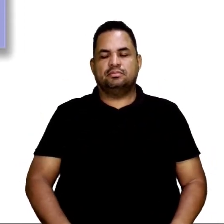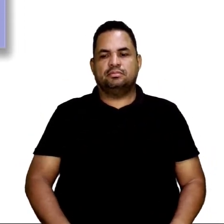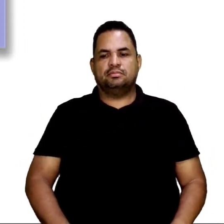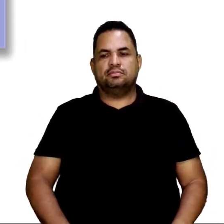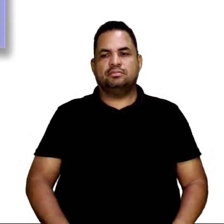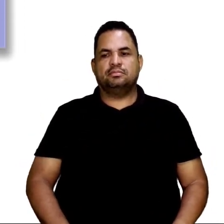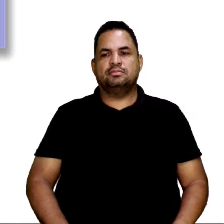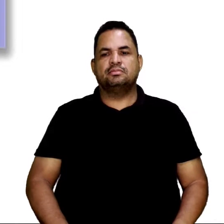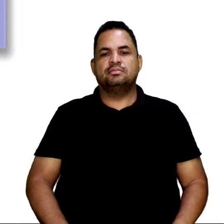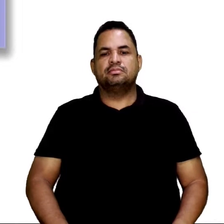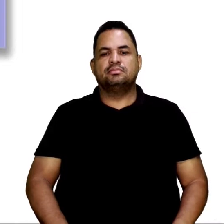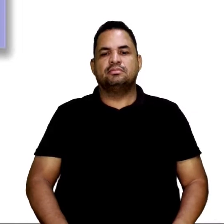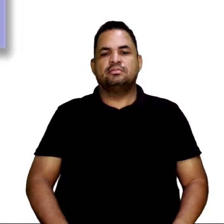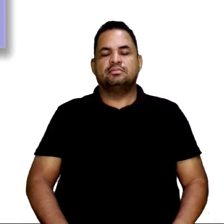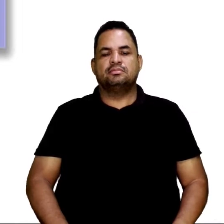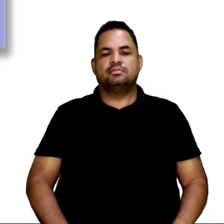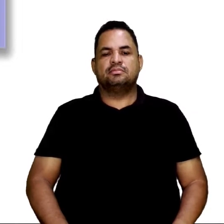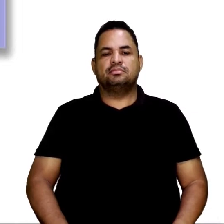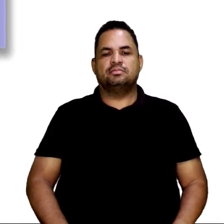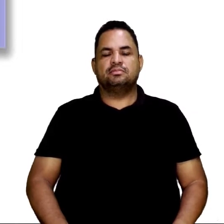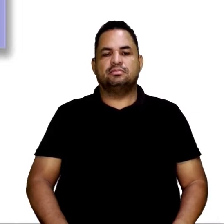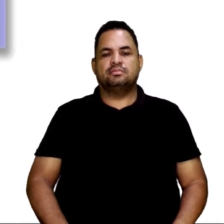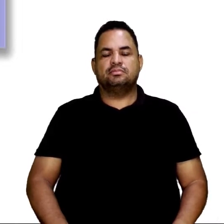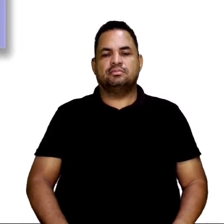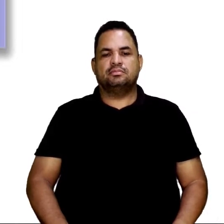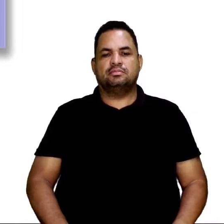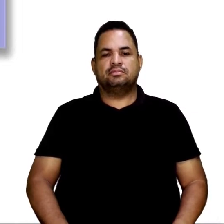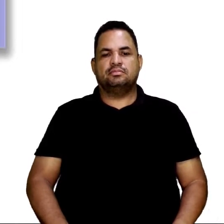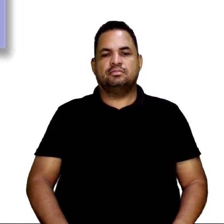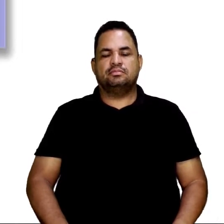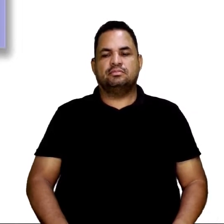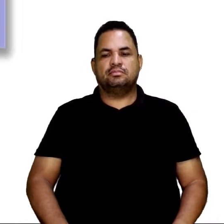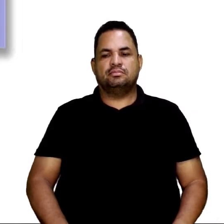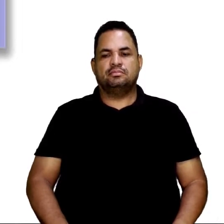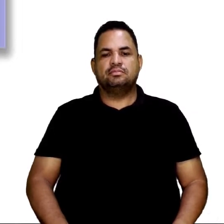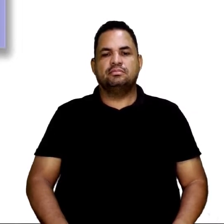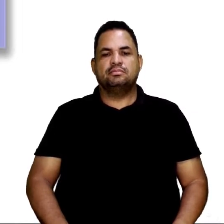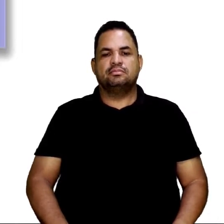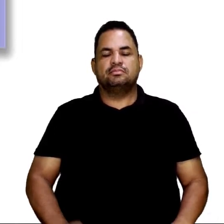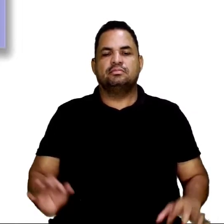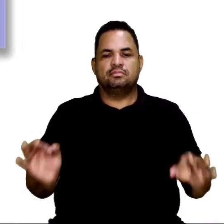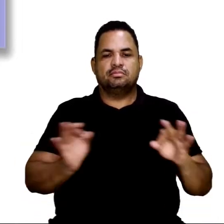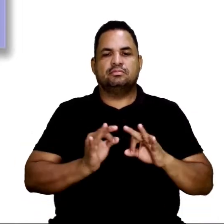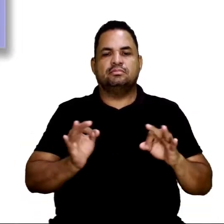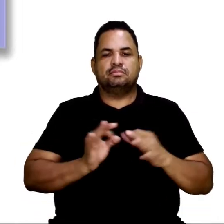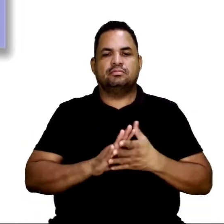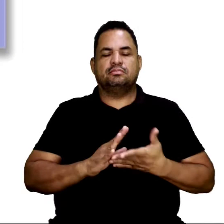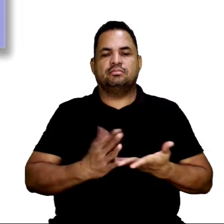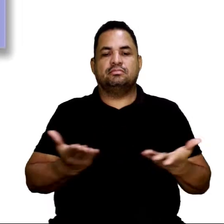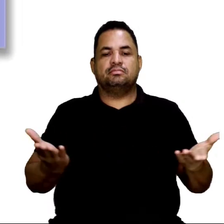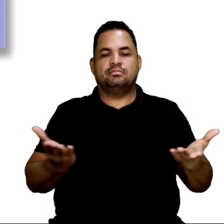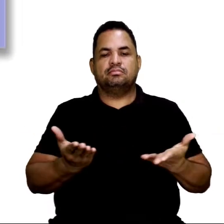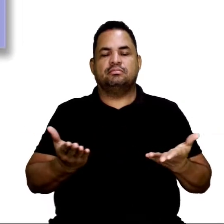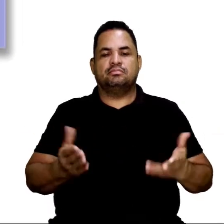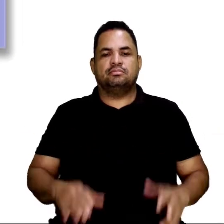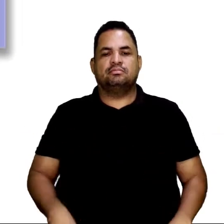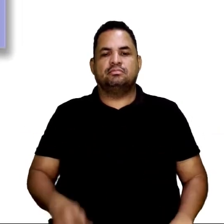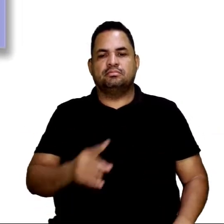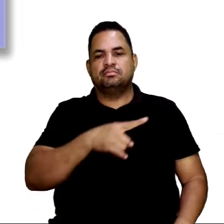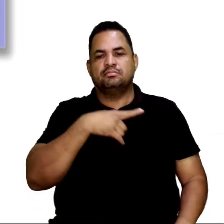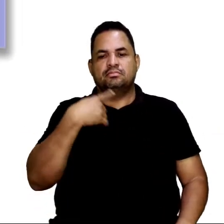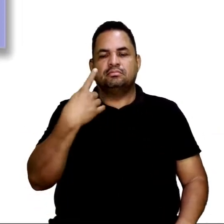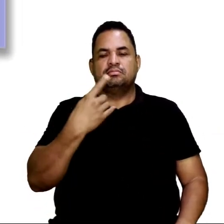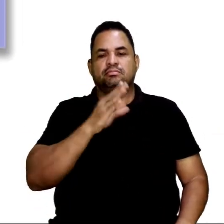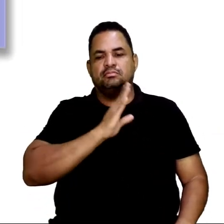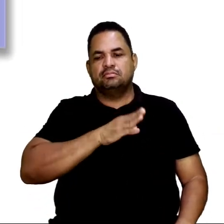placentários, que é o nosso caso da espécie humana, Homo sapiens. Perfeito, lindinhos? Pois é. Nós vamos nessa